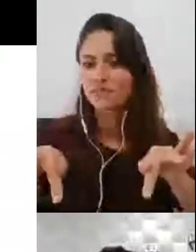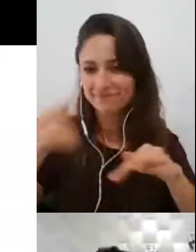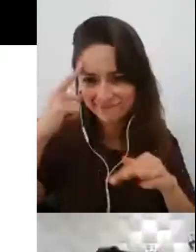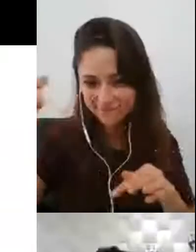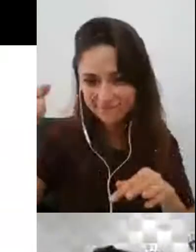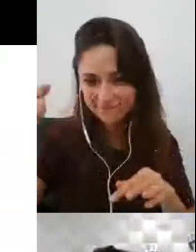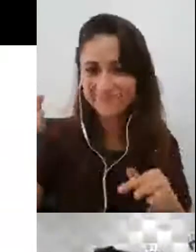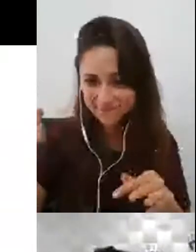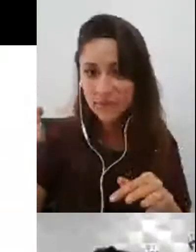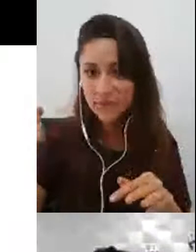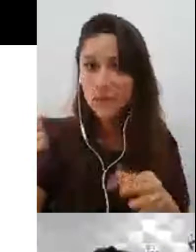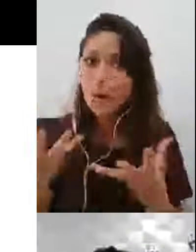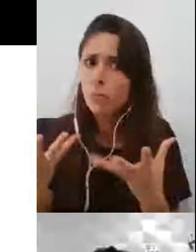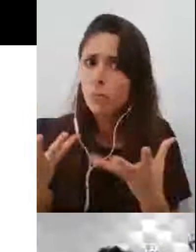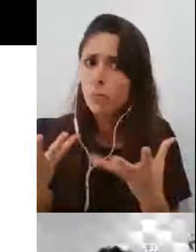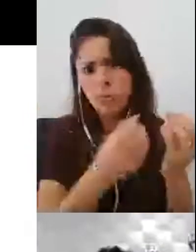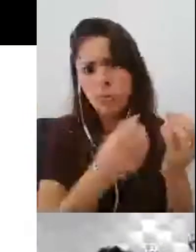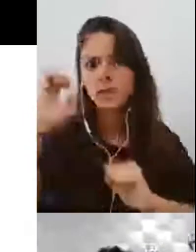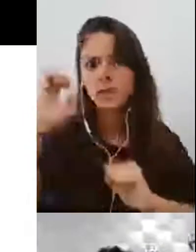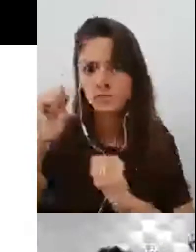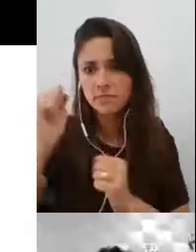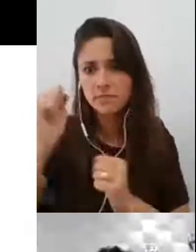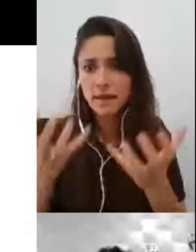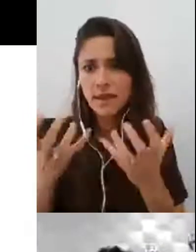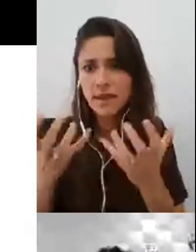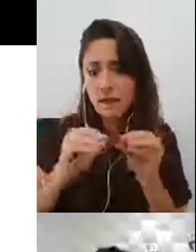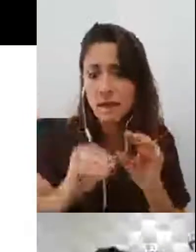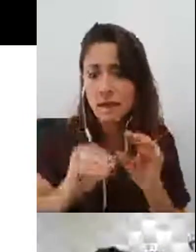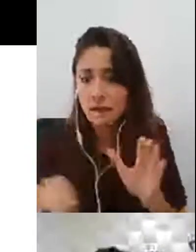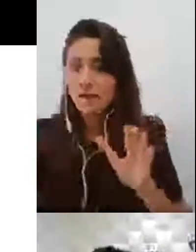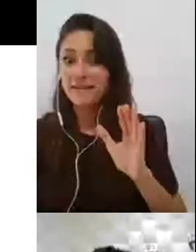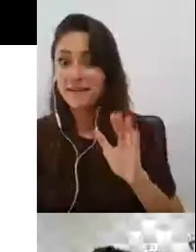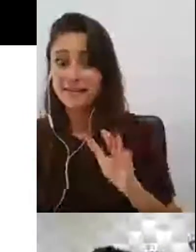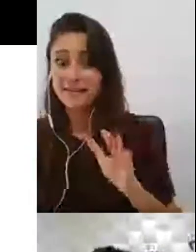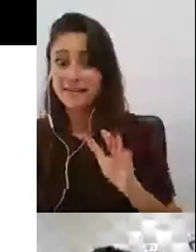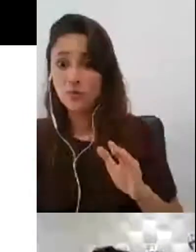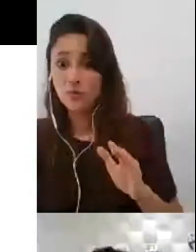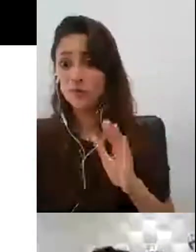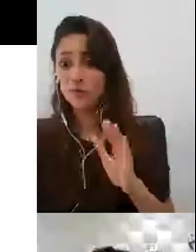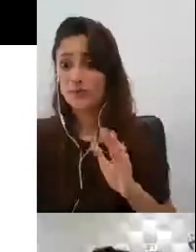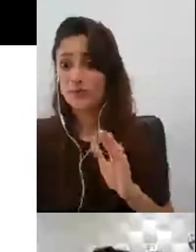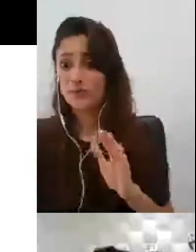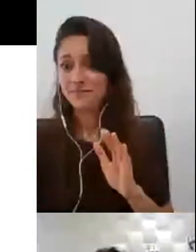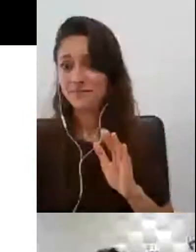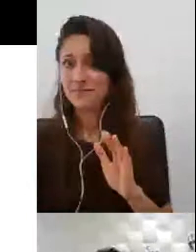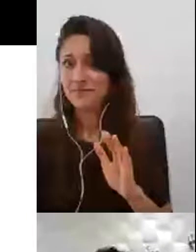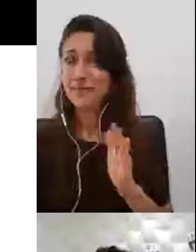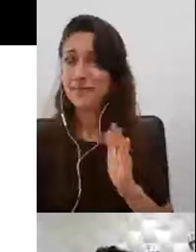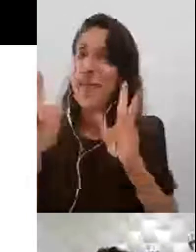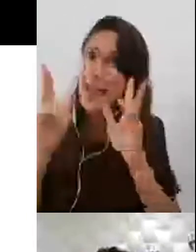E muitas empresas já estão buscando o 5.0, que na sua essência é o 4.0, voltado